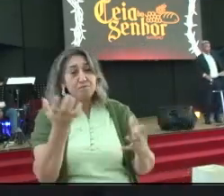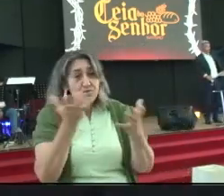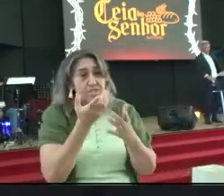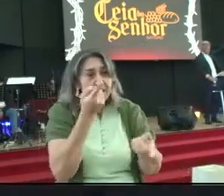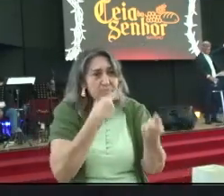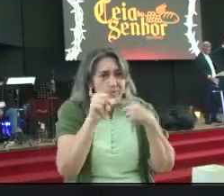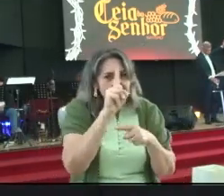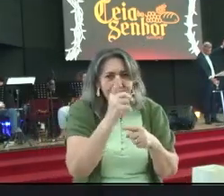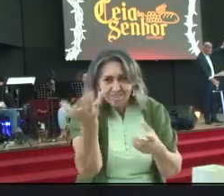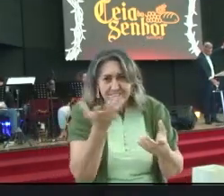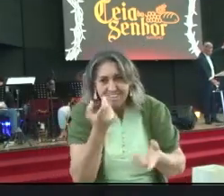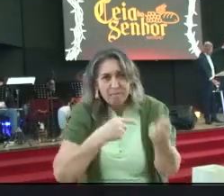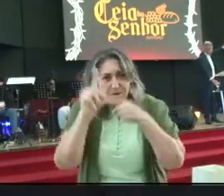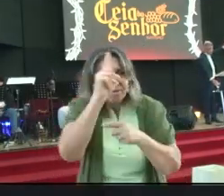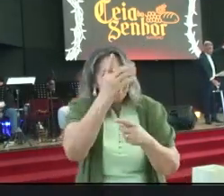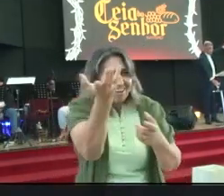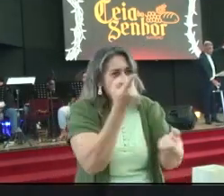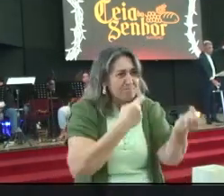Quantos querem prosperar?